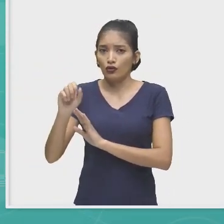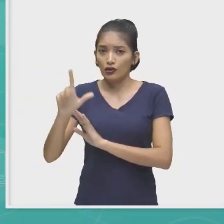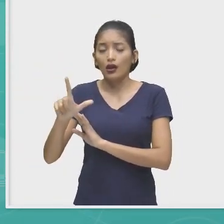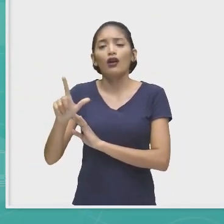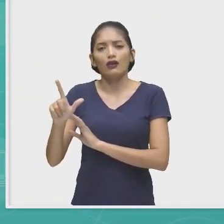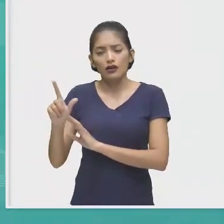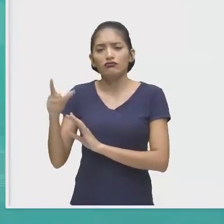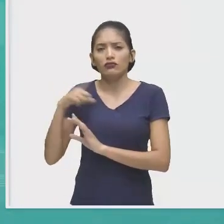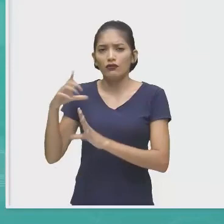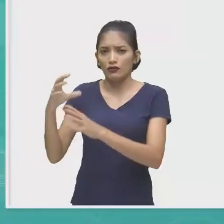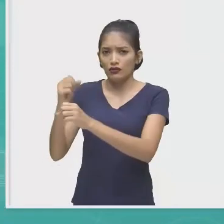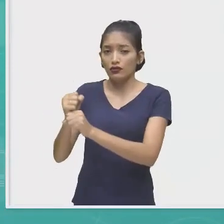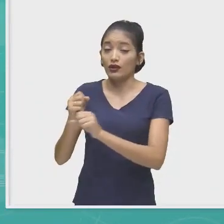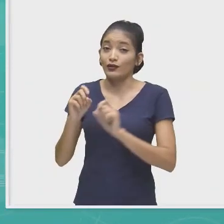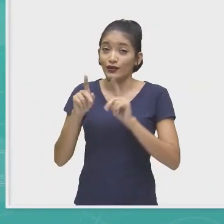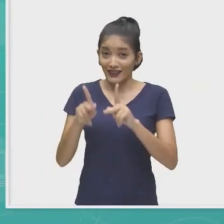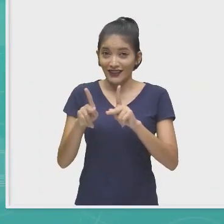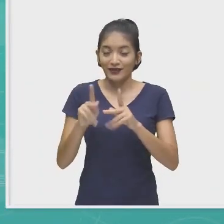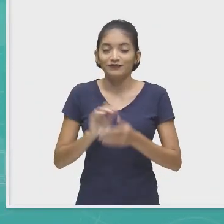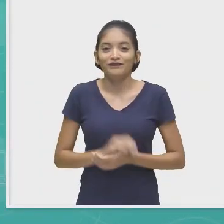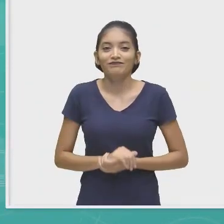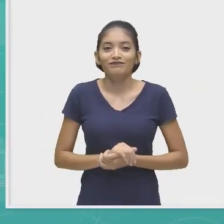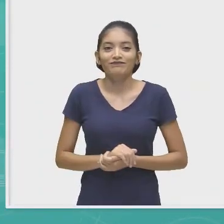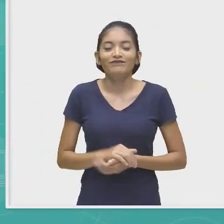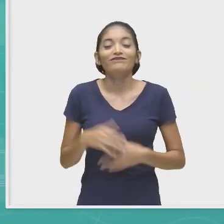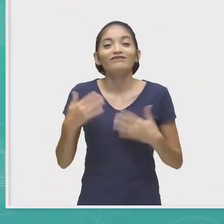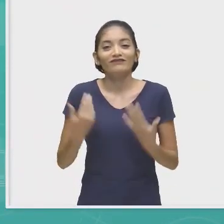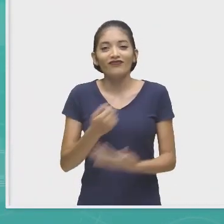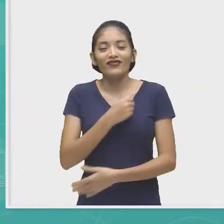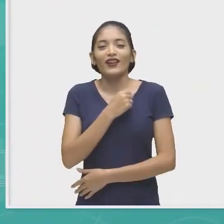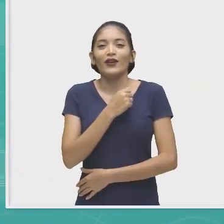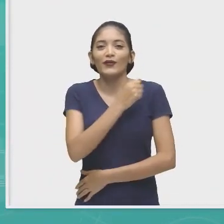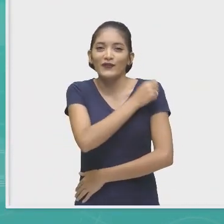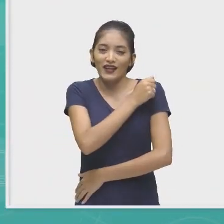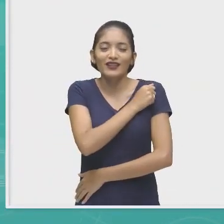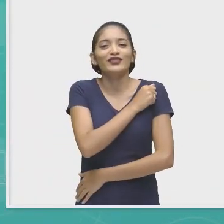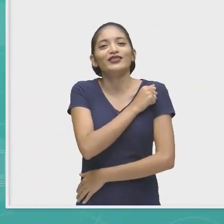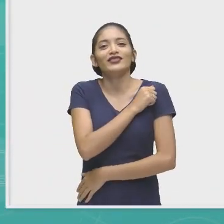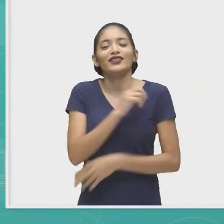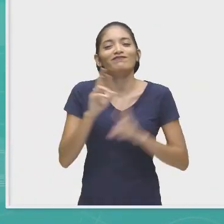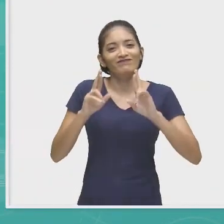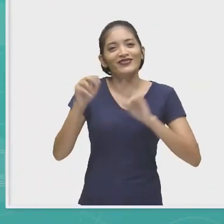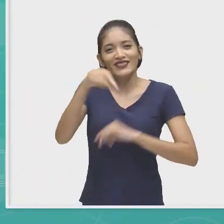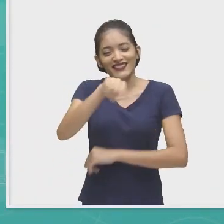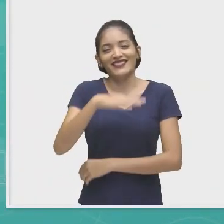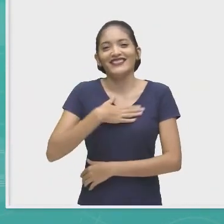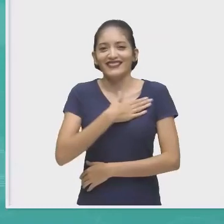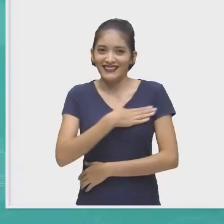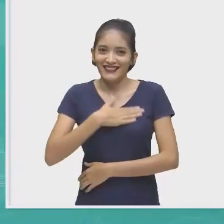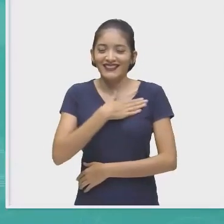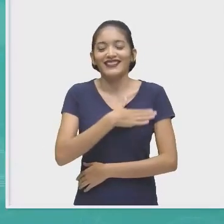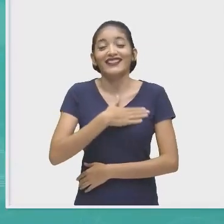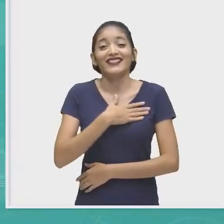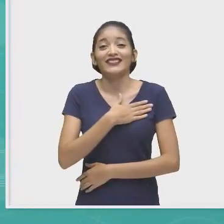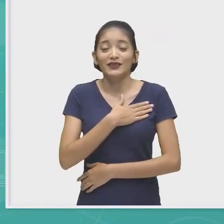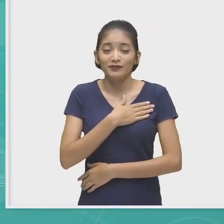parcela. Perfeito? Queridos alunos, espero que tenham gostado da aula, né? Vocês tenham